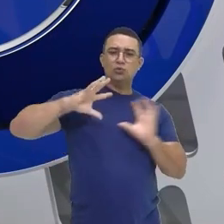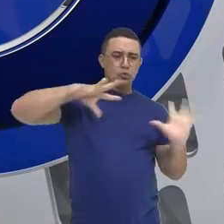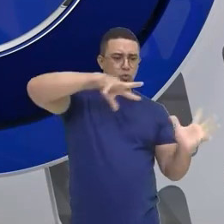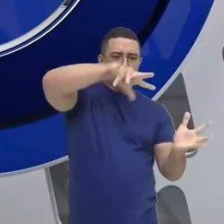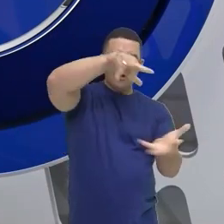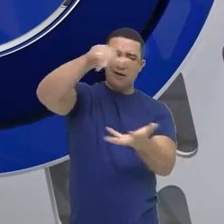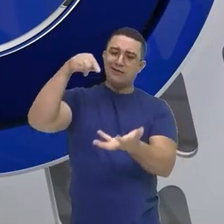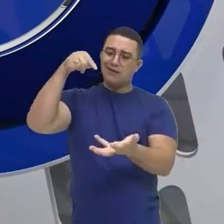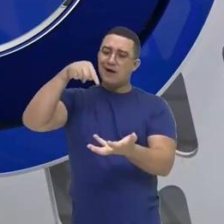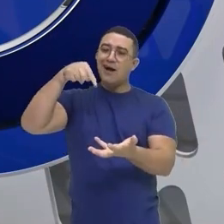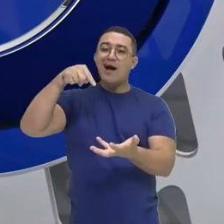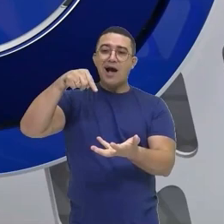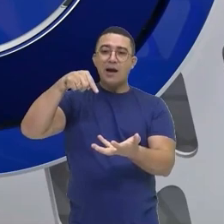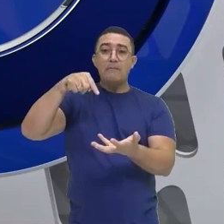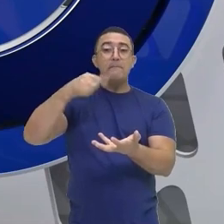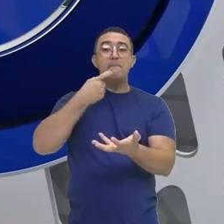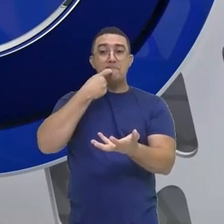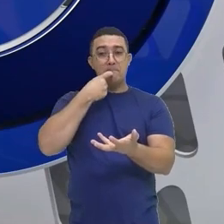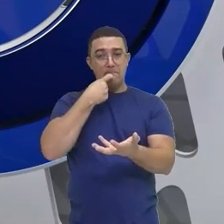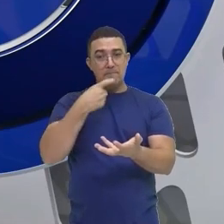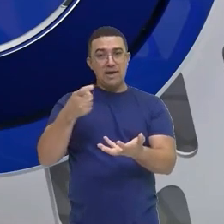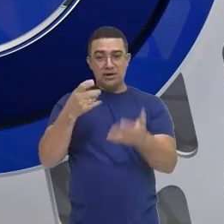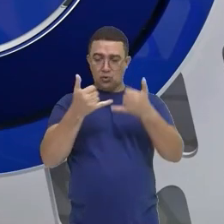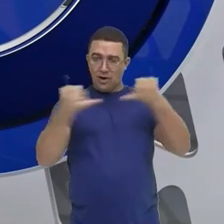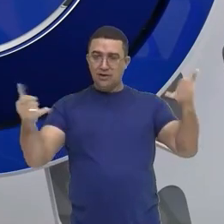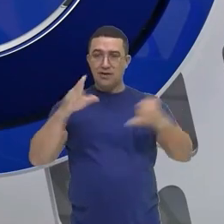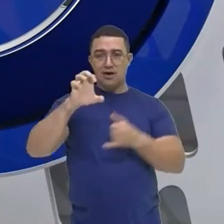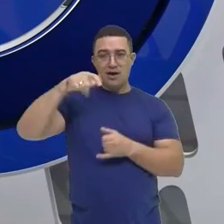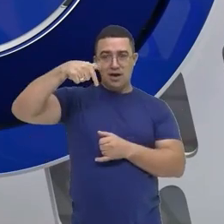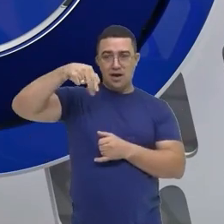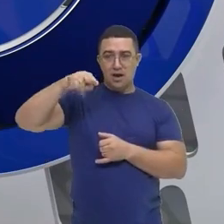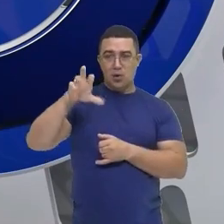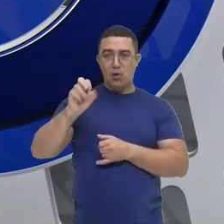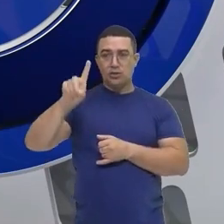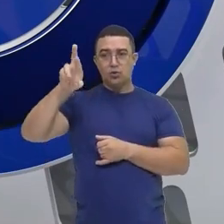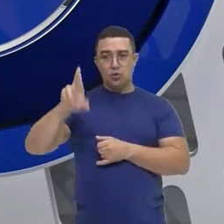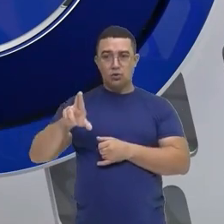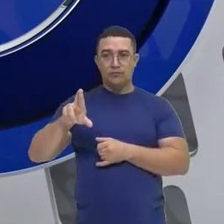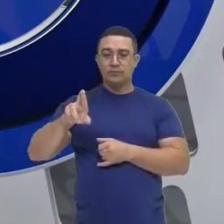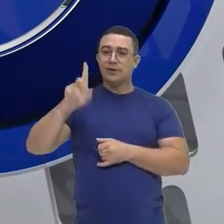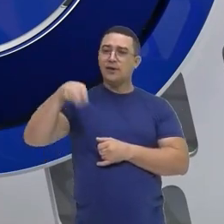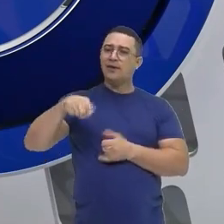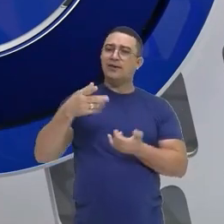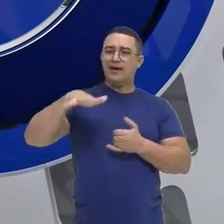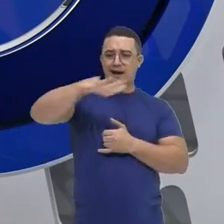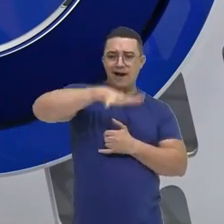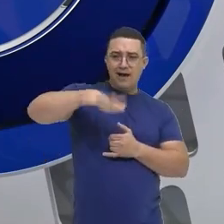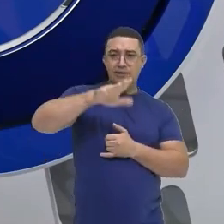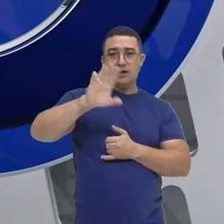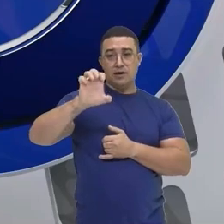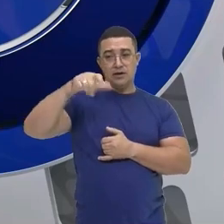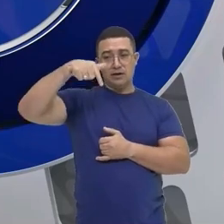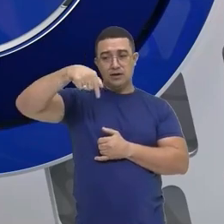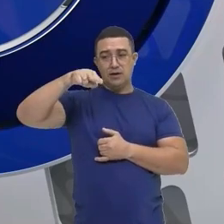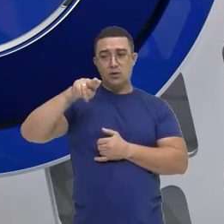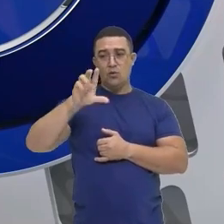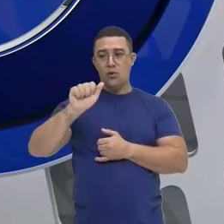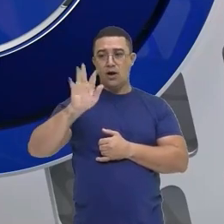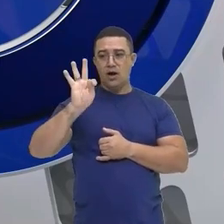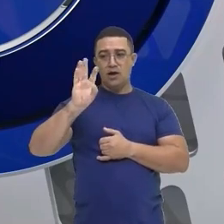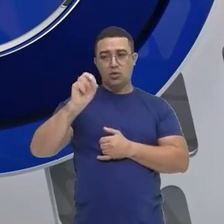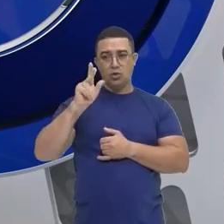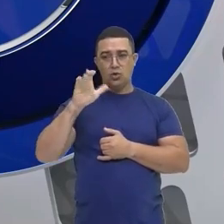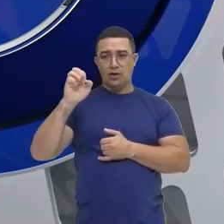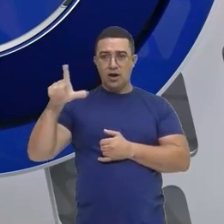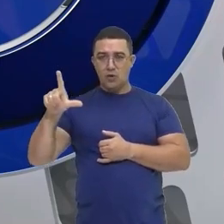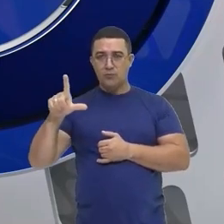essa faixa, né? Próxima aí à linha do Equador, que a gente chama de zona equatorial. E abaixo